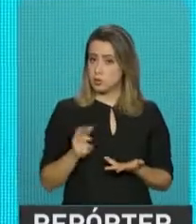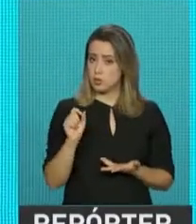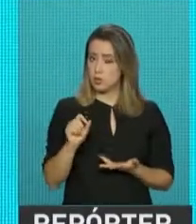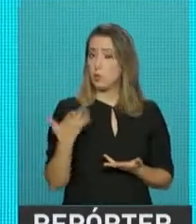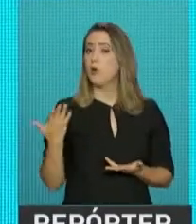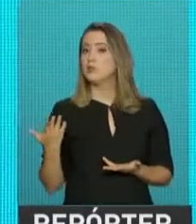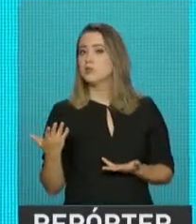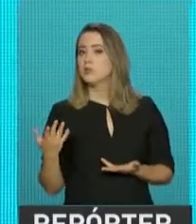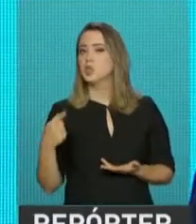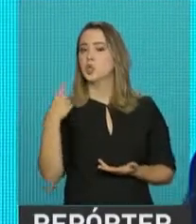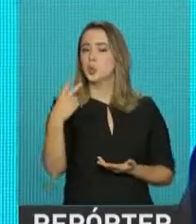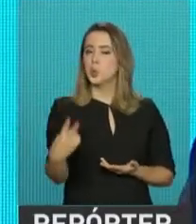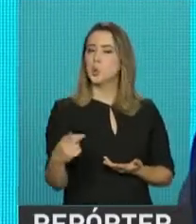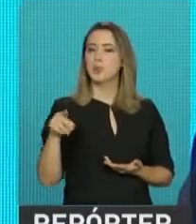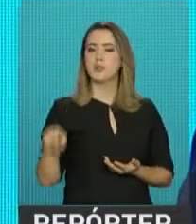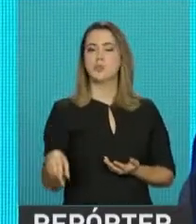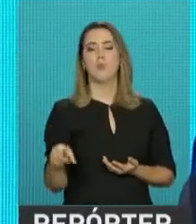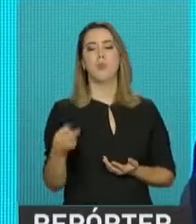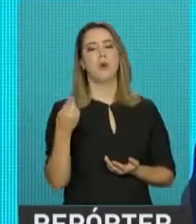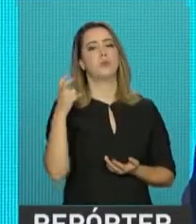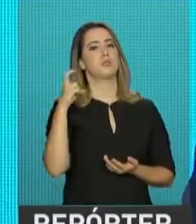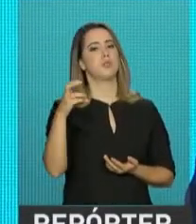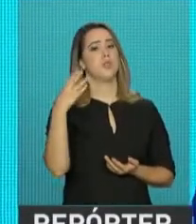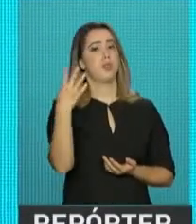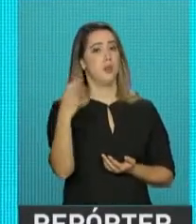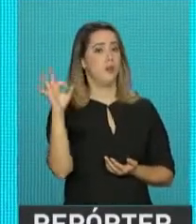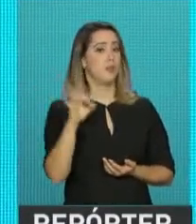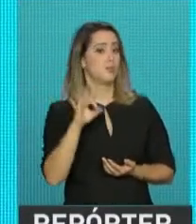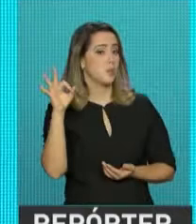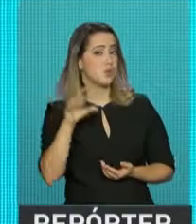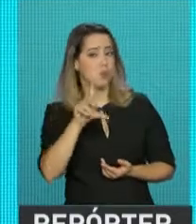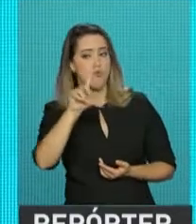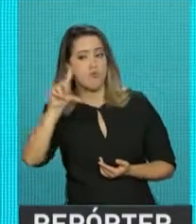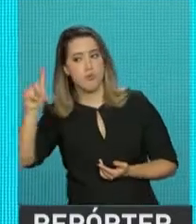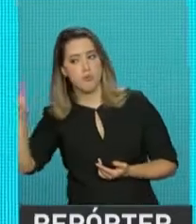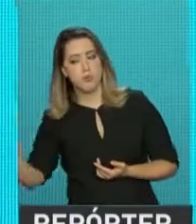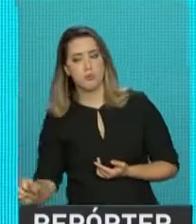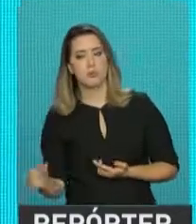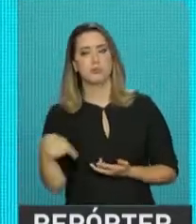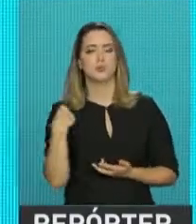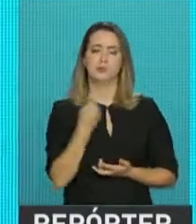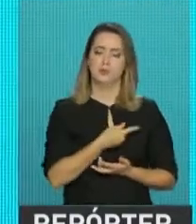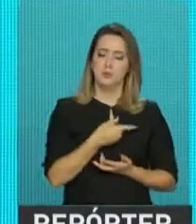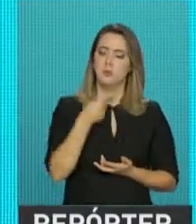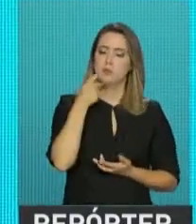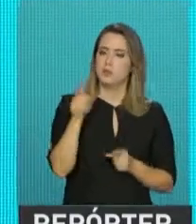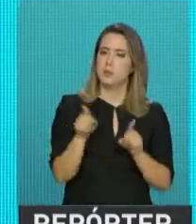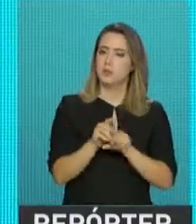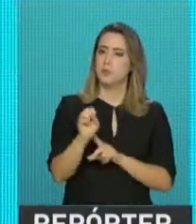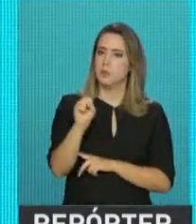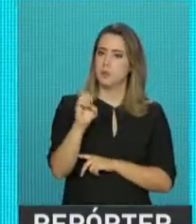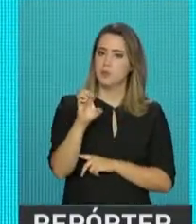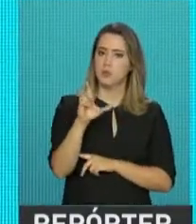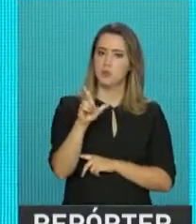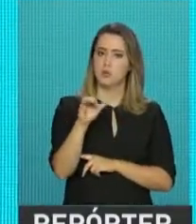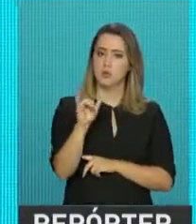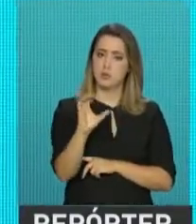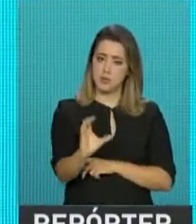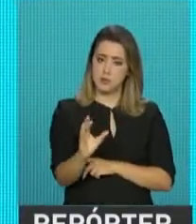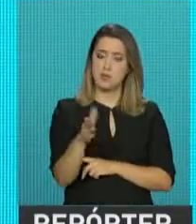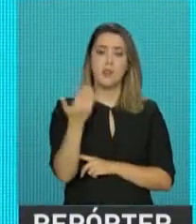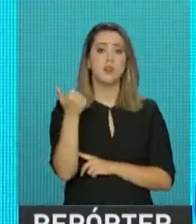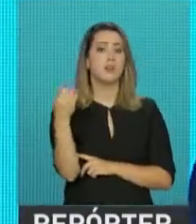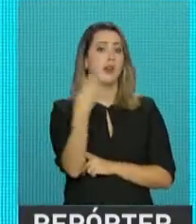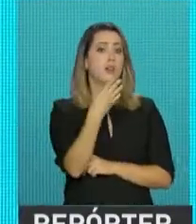está em dois pontos 54 por cento quando nós falamos a taxa selic estava em 14.25